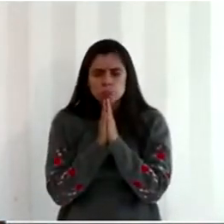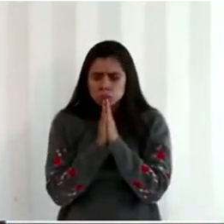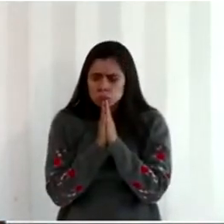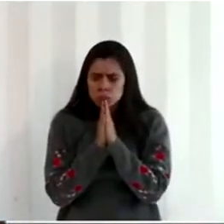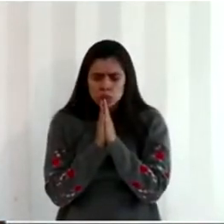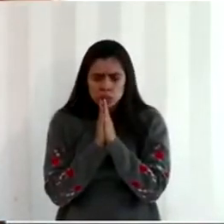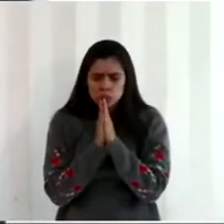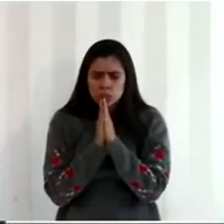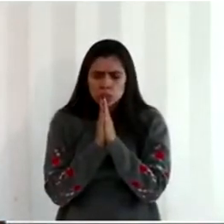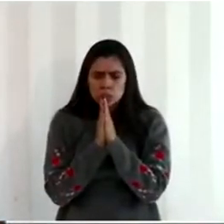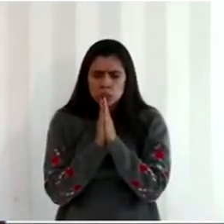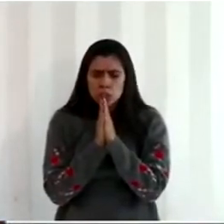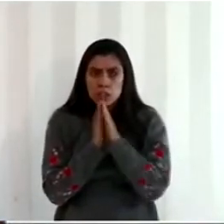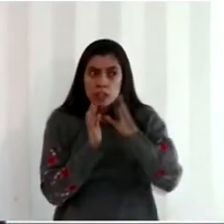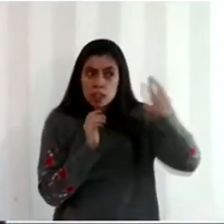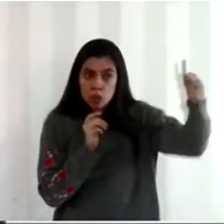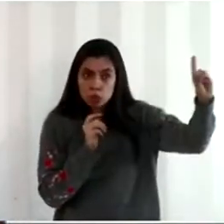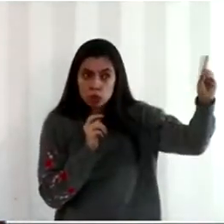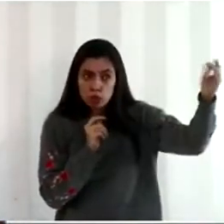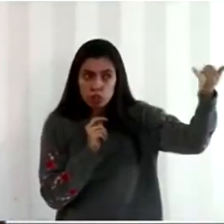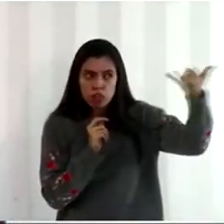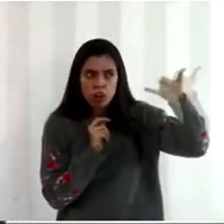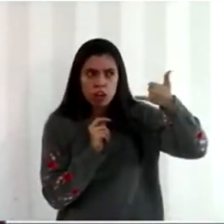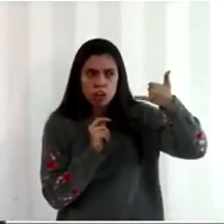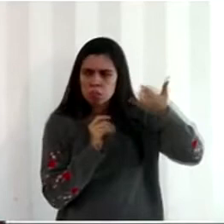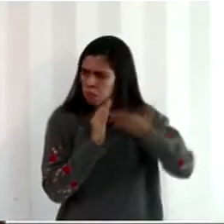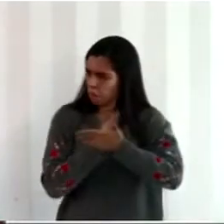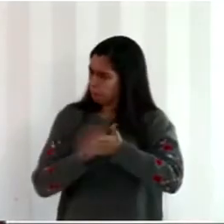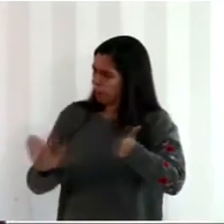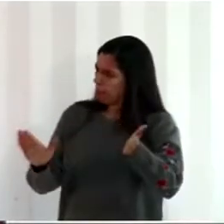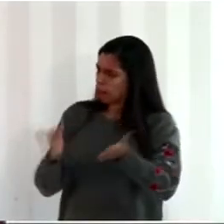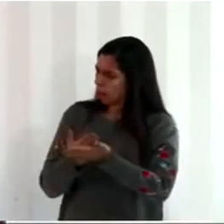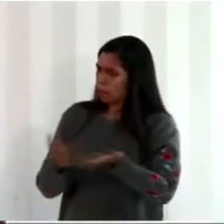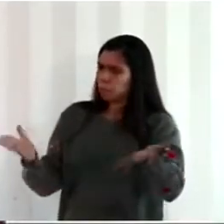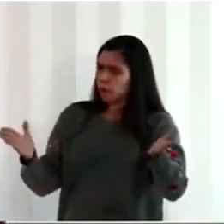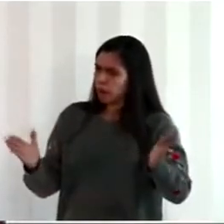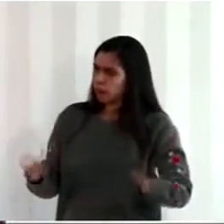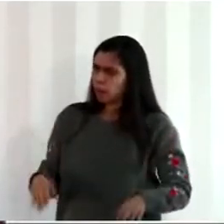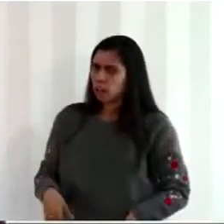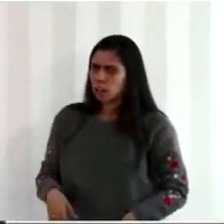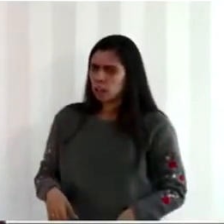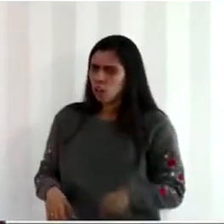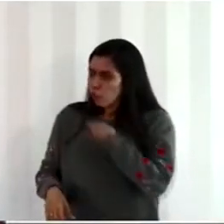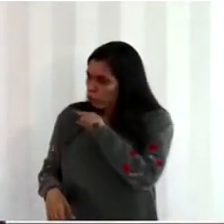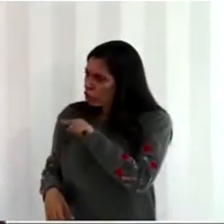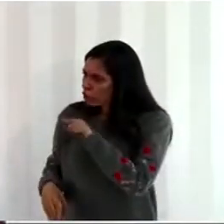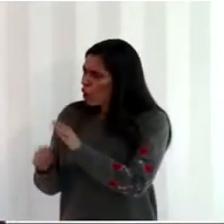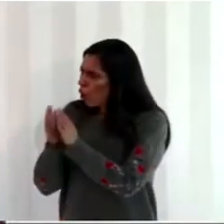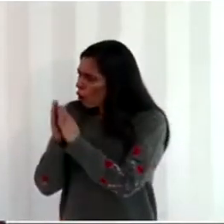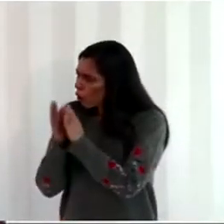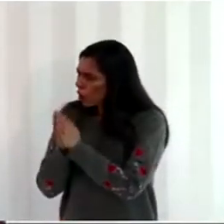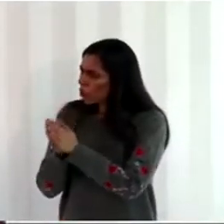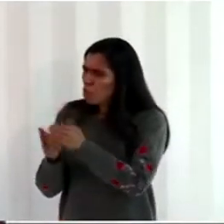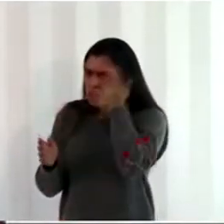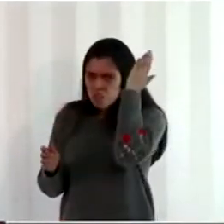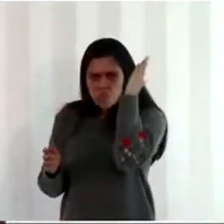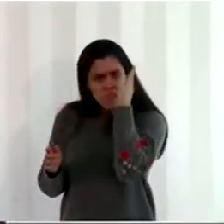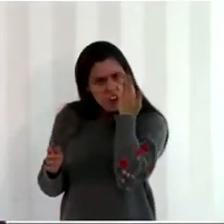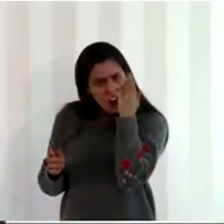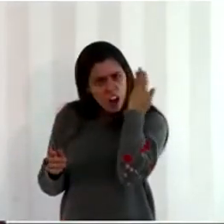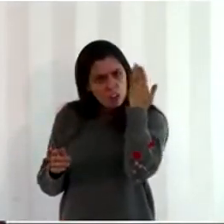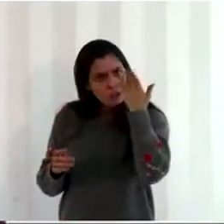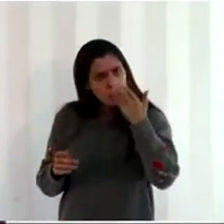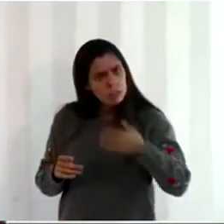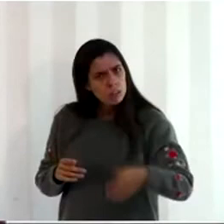não vou te ouvir. Eu não posso suportar essa oração que você está fazendo agora, porque ela não produz a realidade da